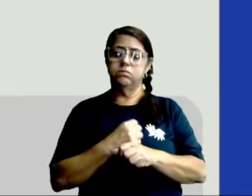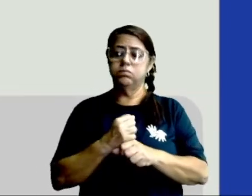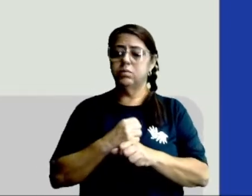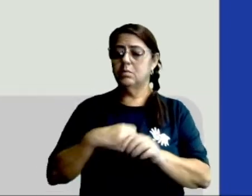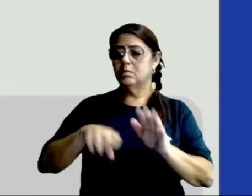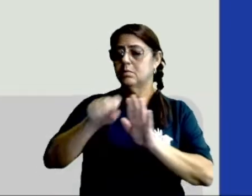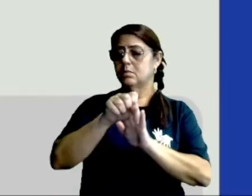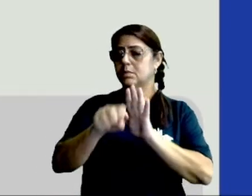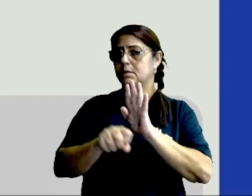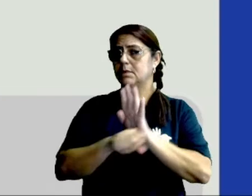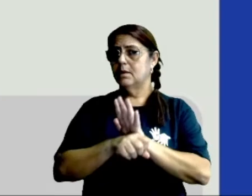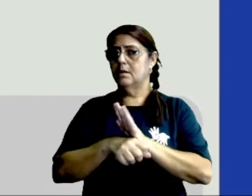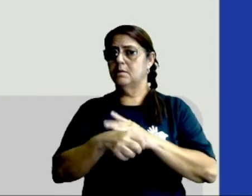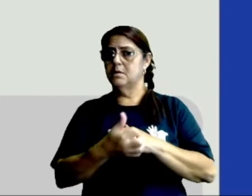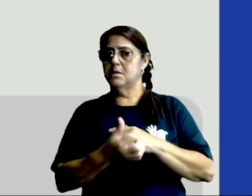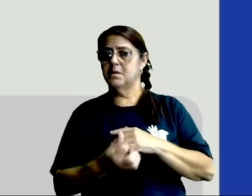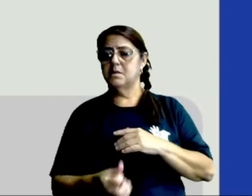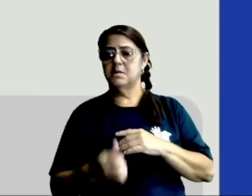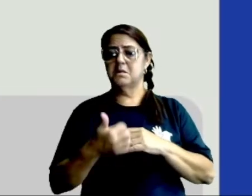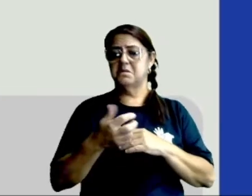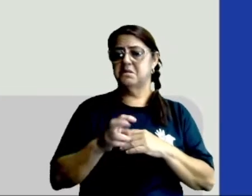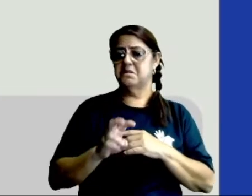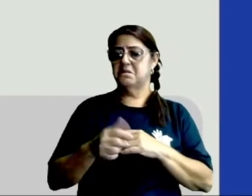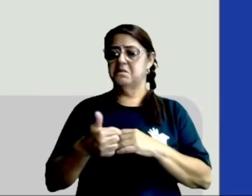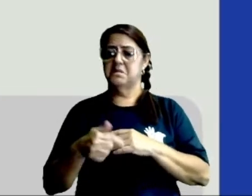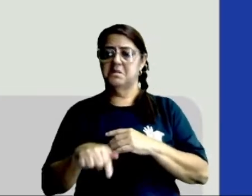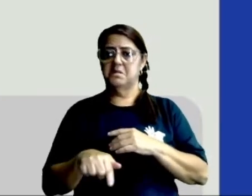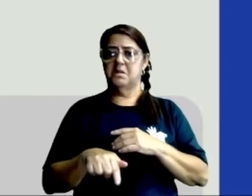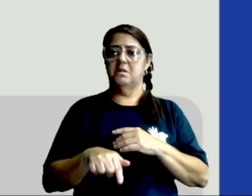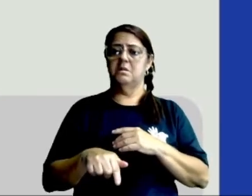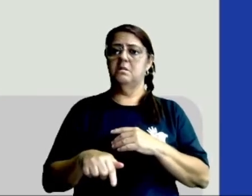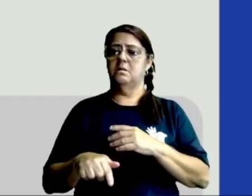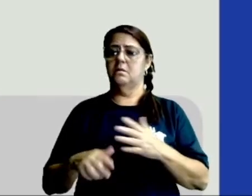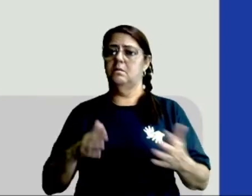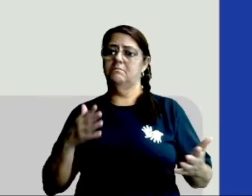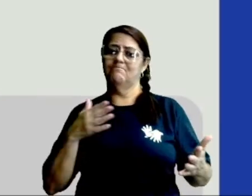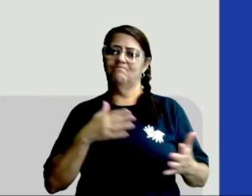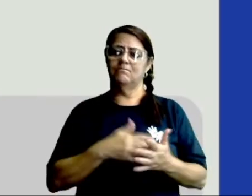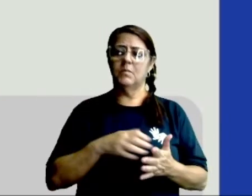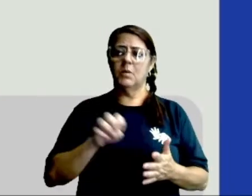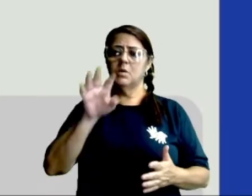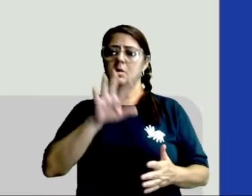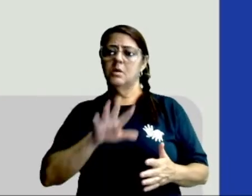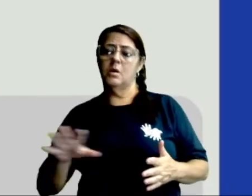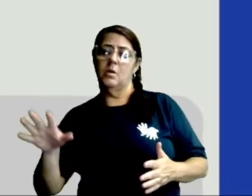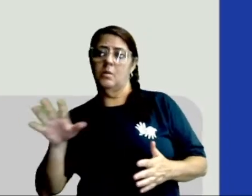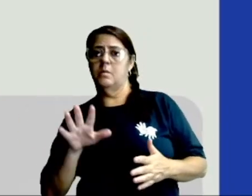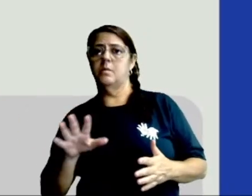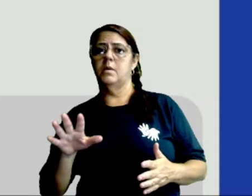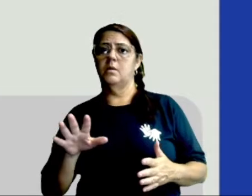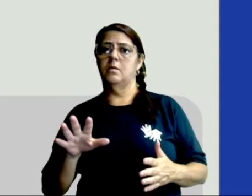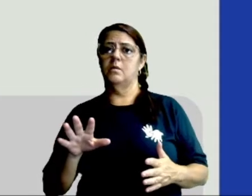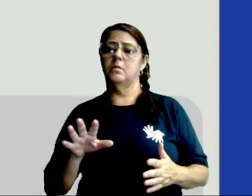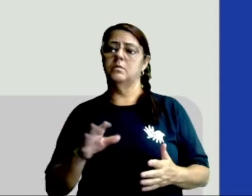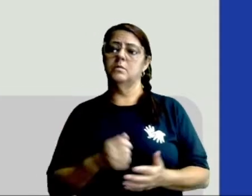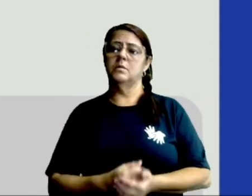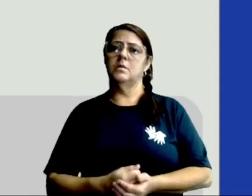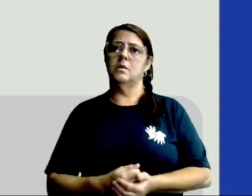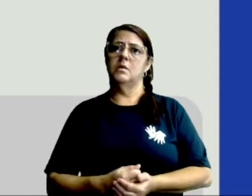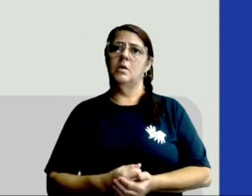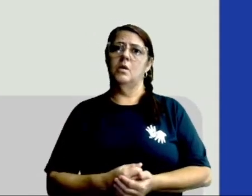século XVI, século XV, XVI, XVII, os europeus se lançaram bastante